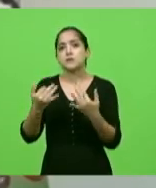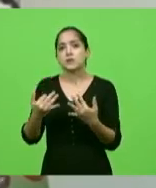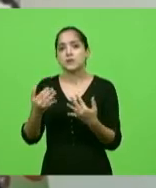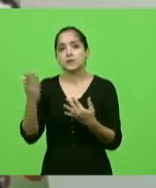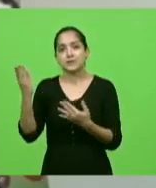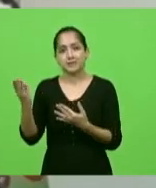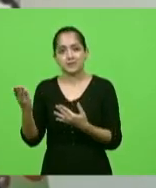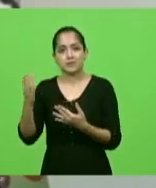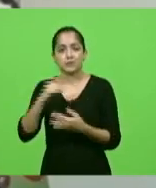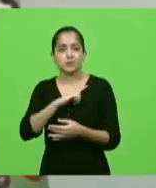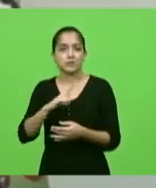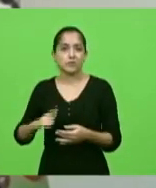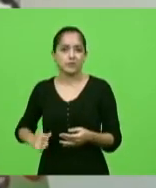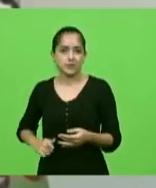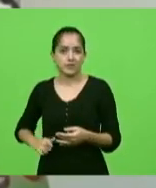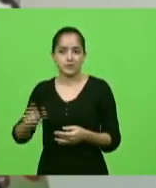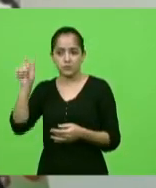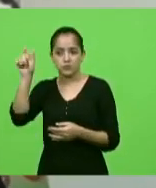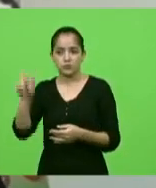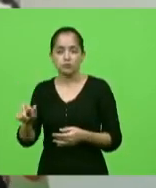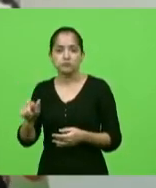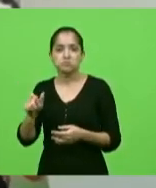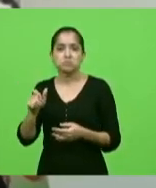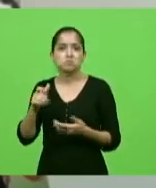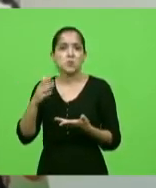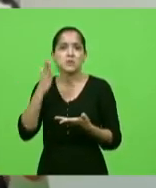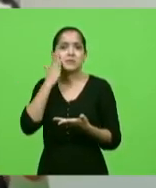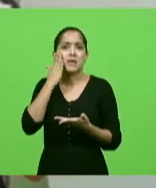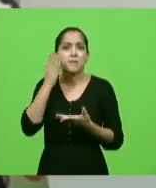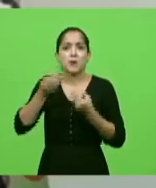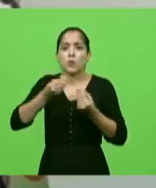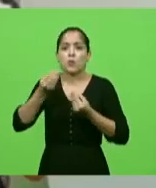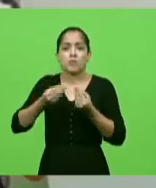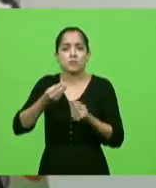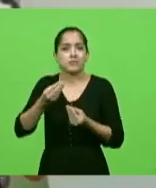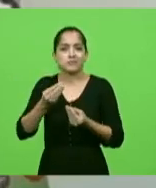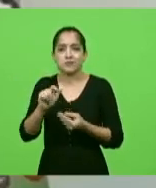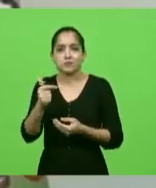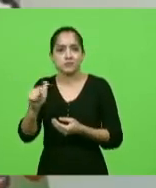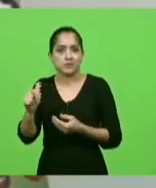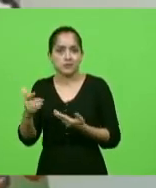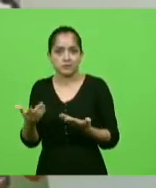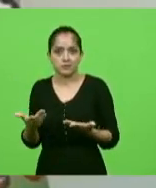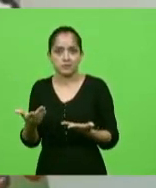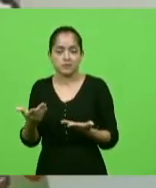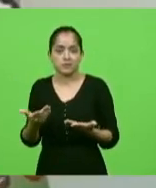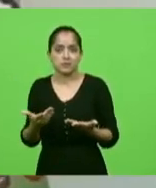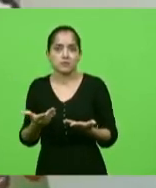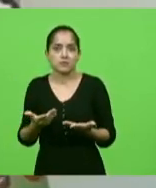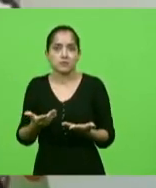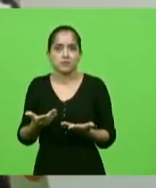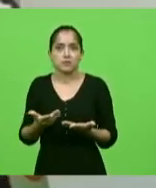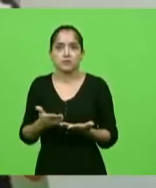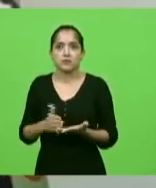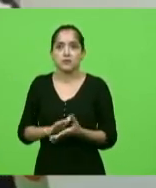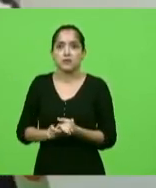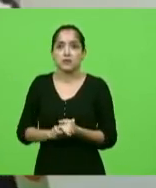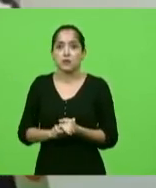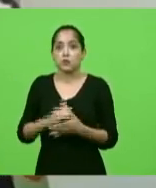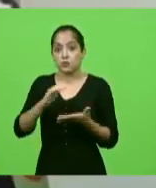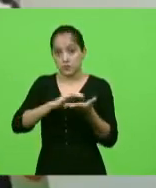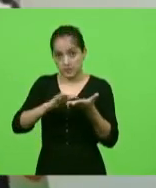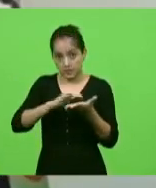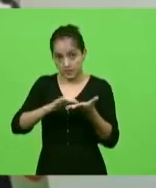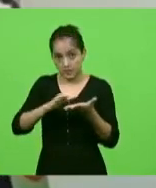aqui o o governador não tem como ter conhecimento dos procedimentos internos e o secretário de estado